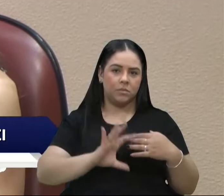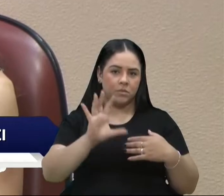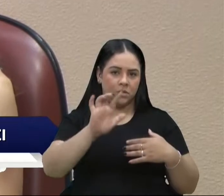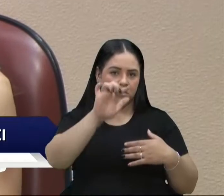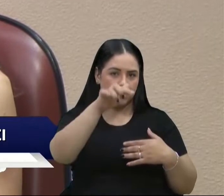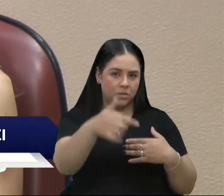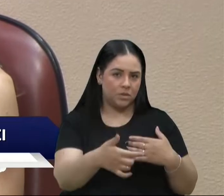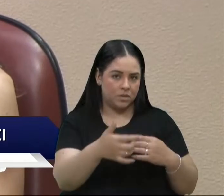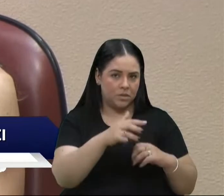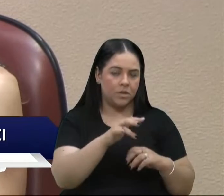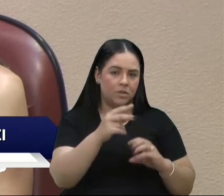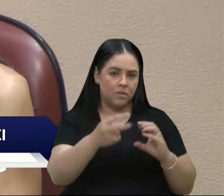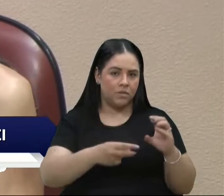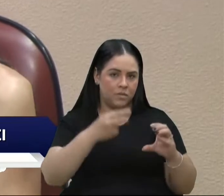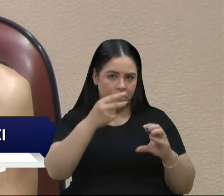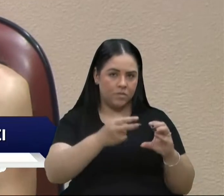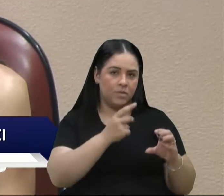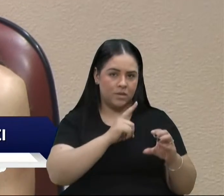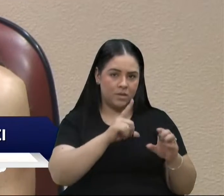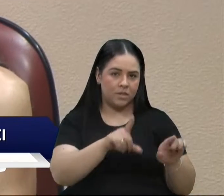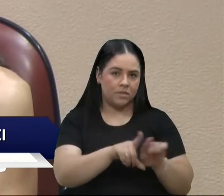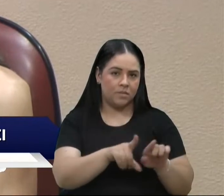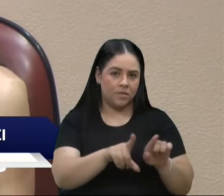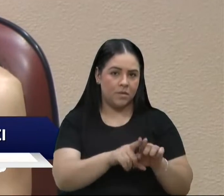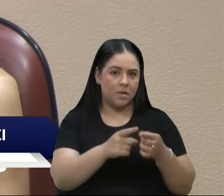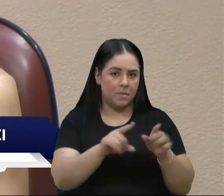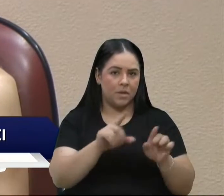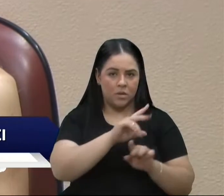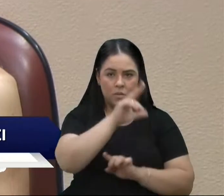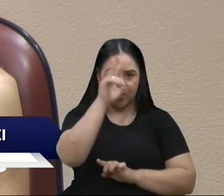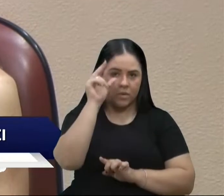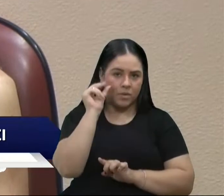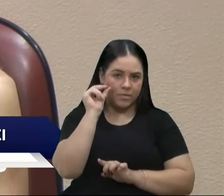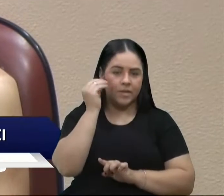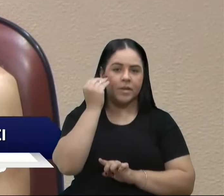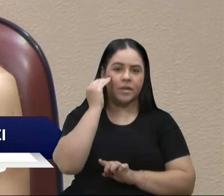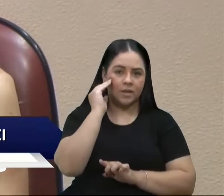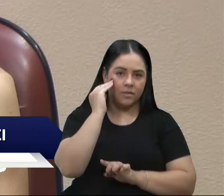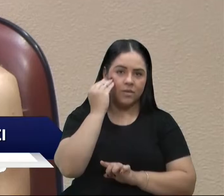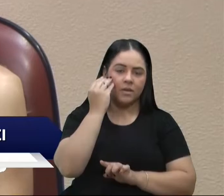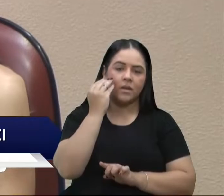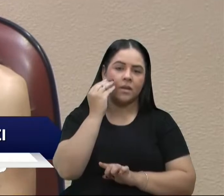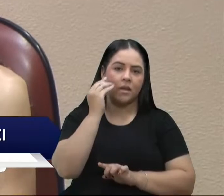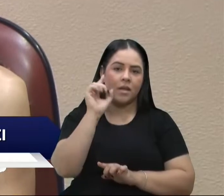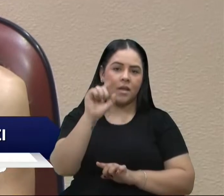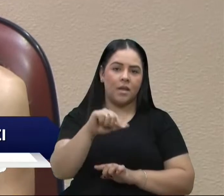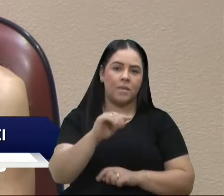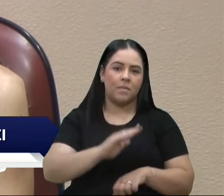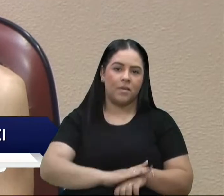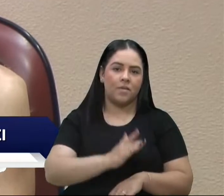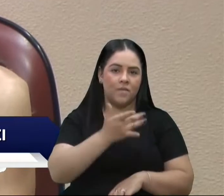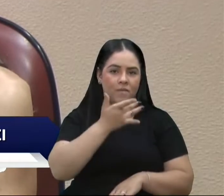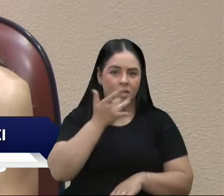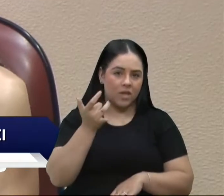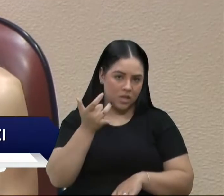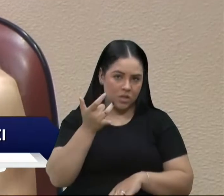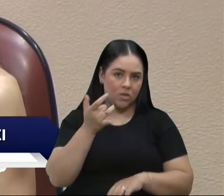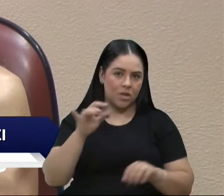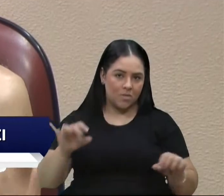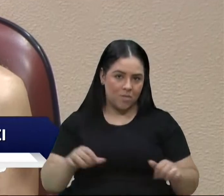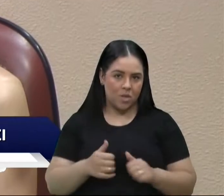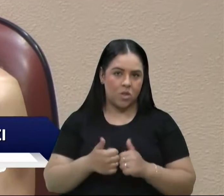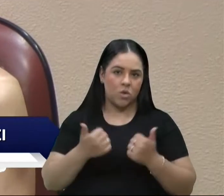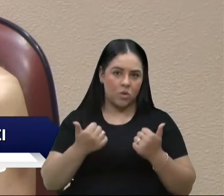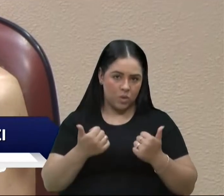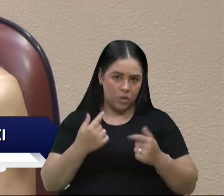de Vereadores também, mas o município entendeu que seria mais vantajoso e que seria melhor,